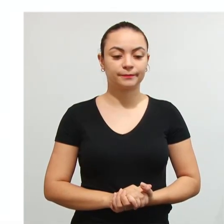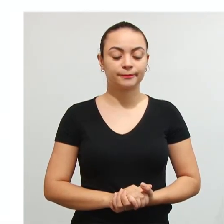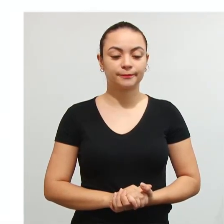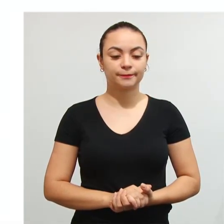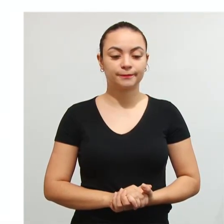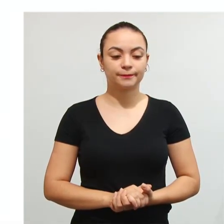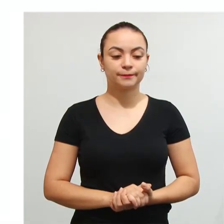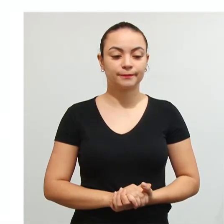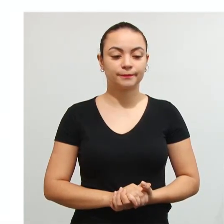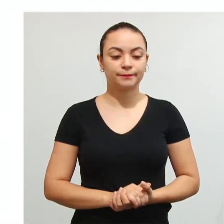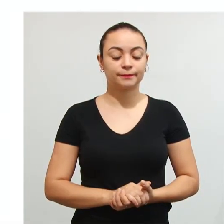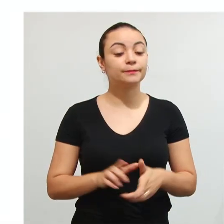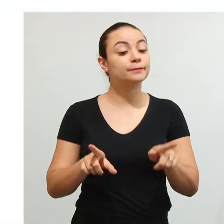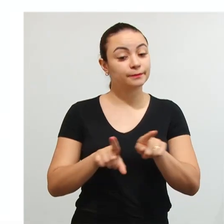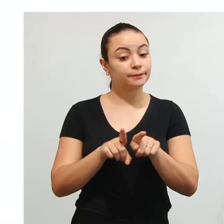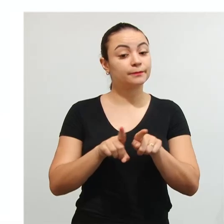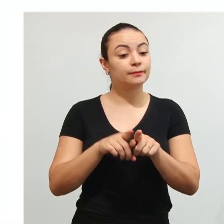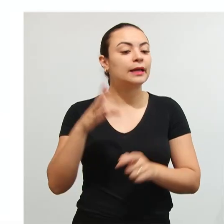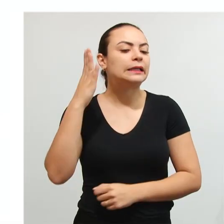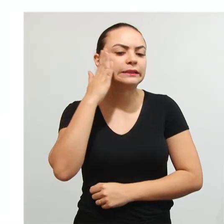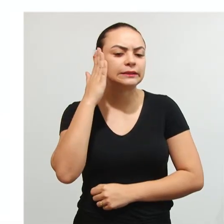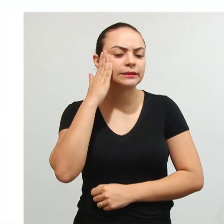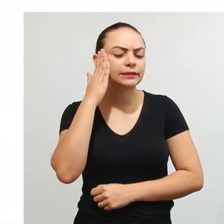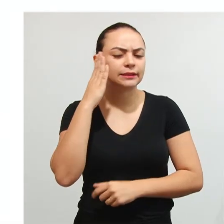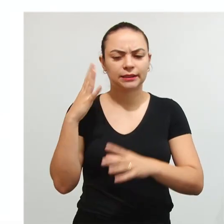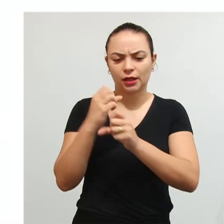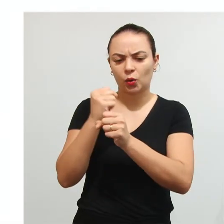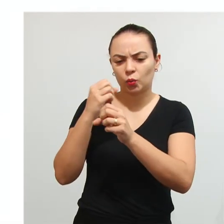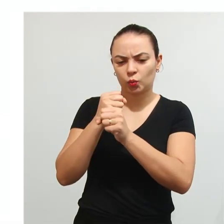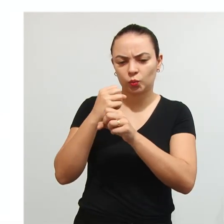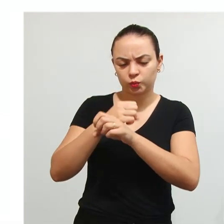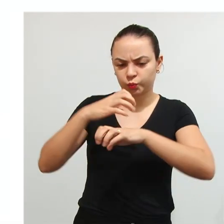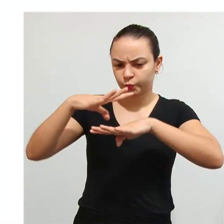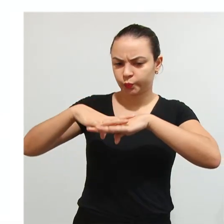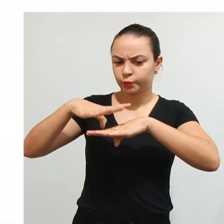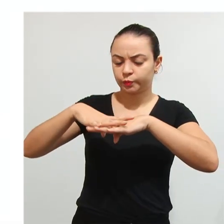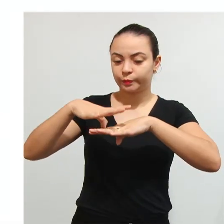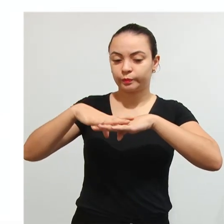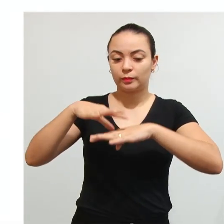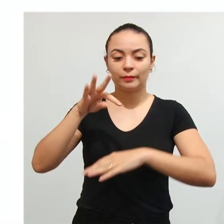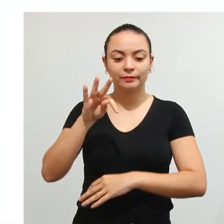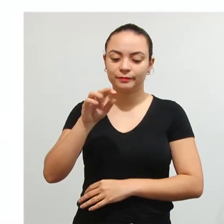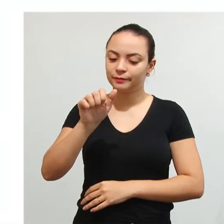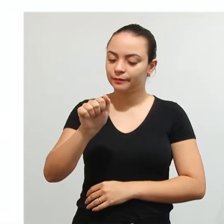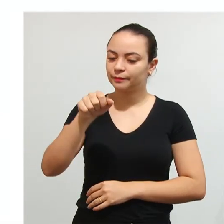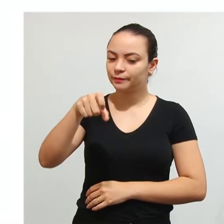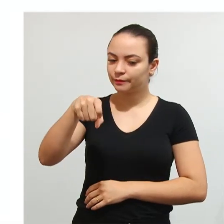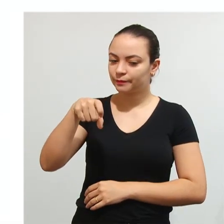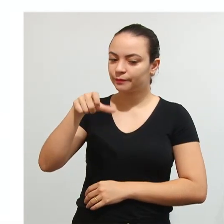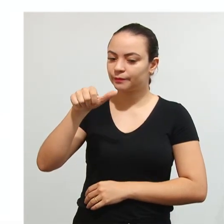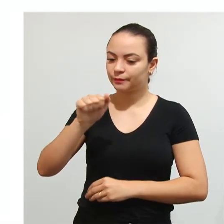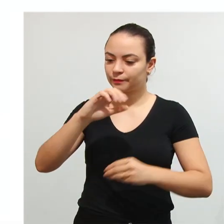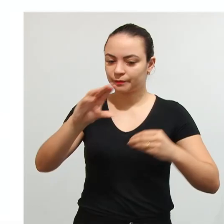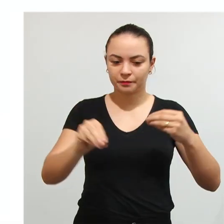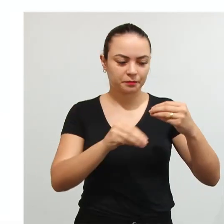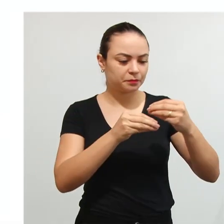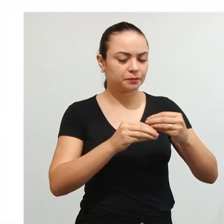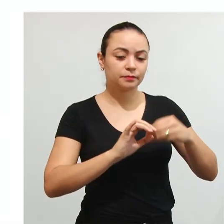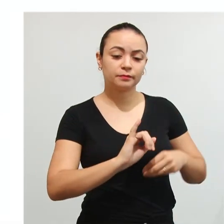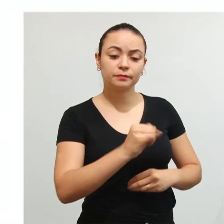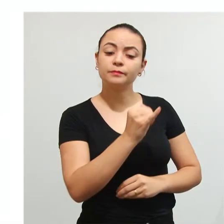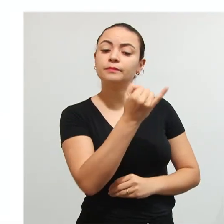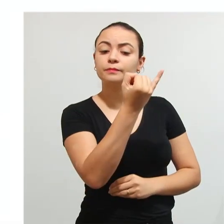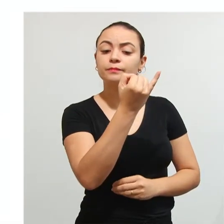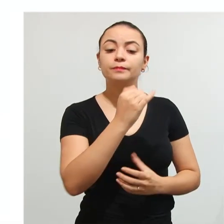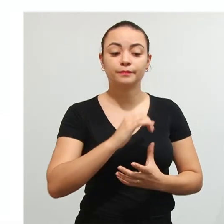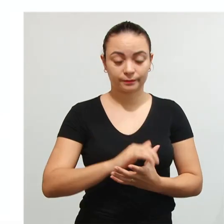vai entender como que faz para, por exemplo, calcular a taxa de juros numa aplicação que envolve juros compostos. Ou